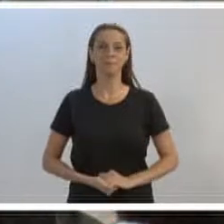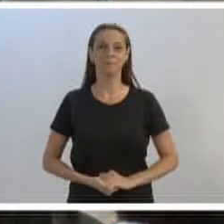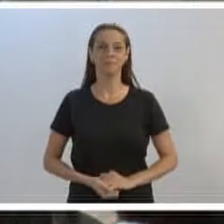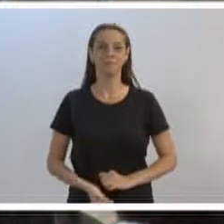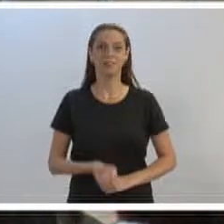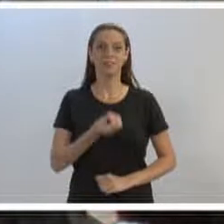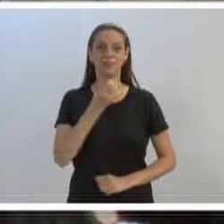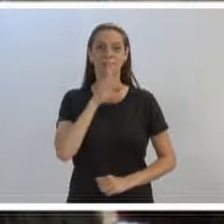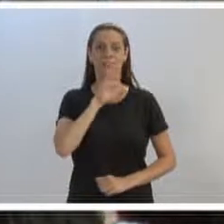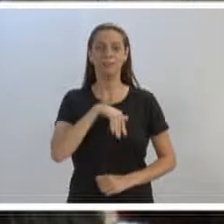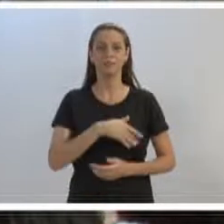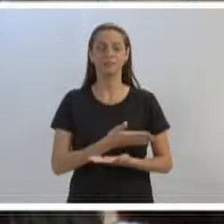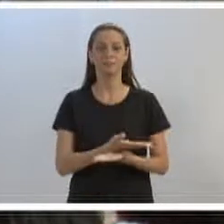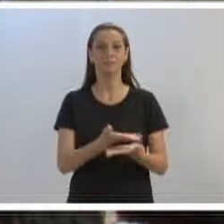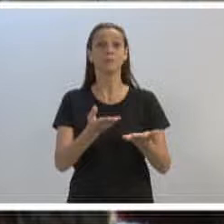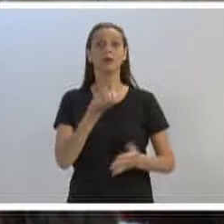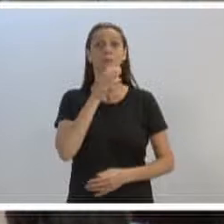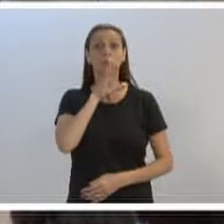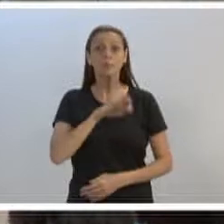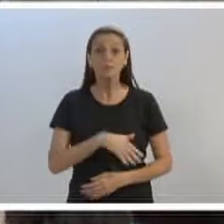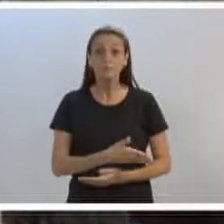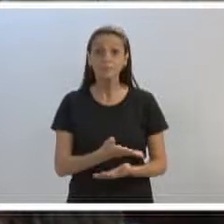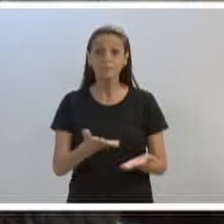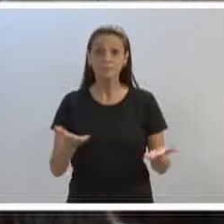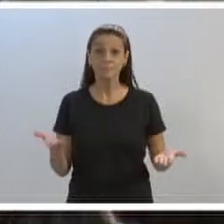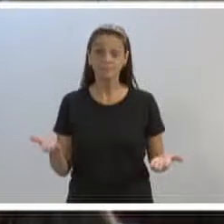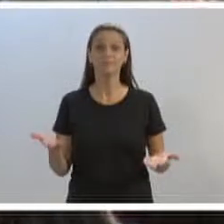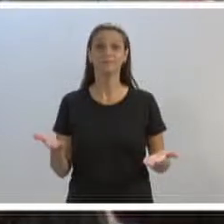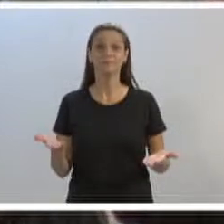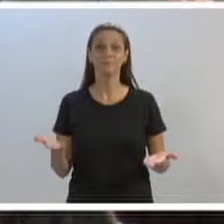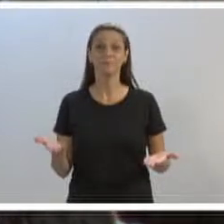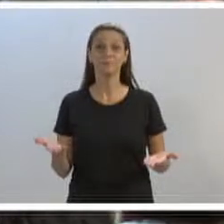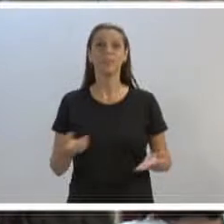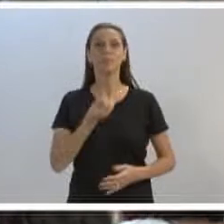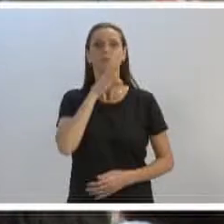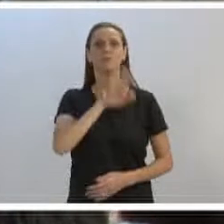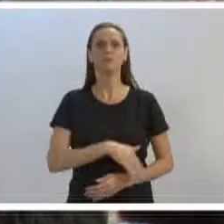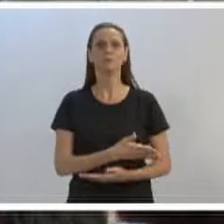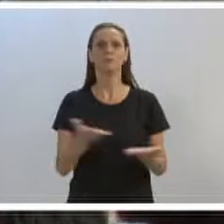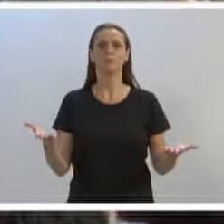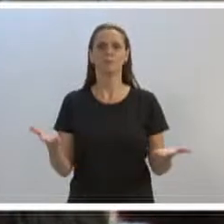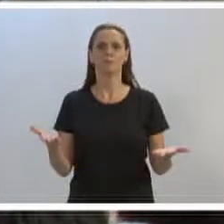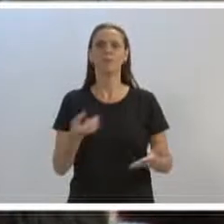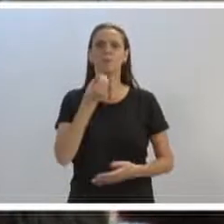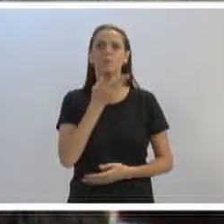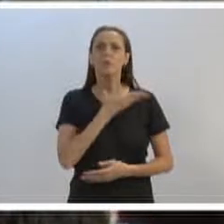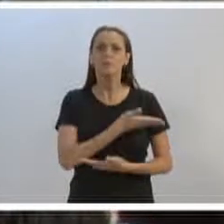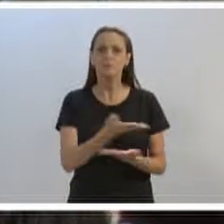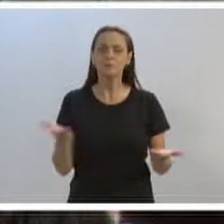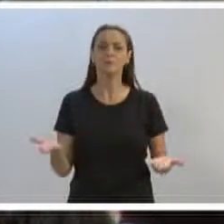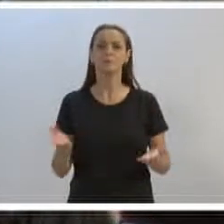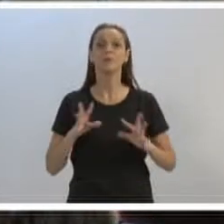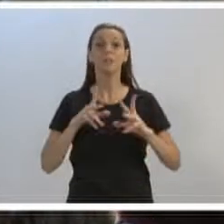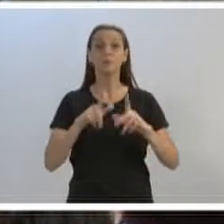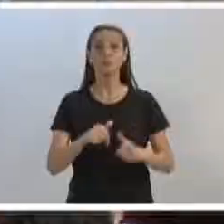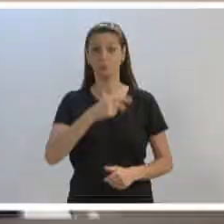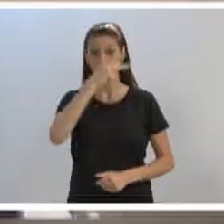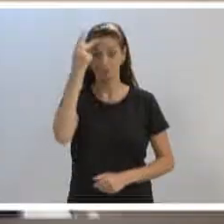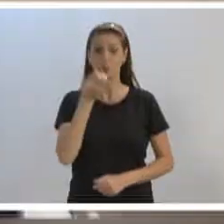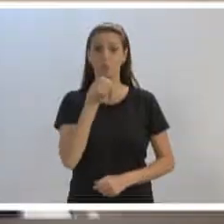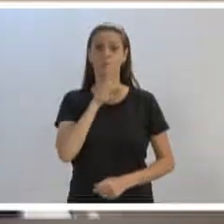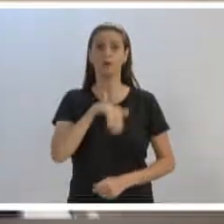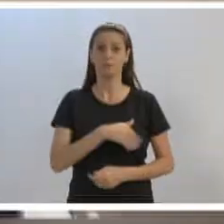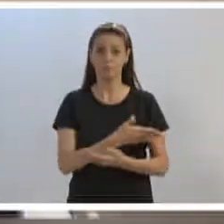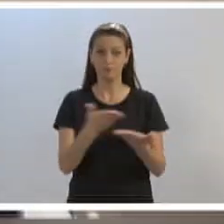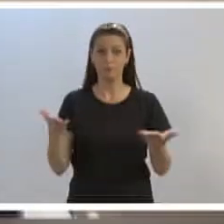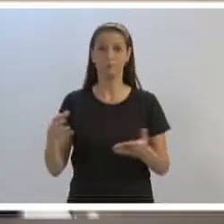Boa tarde. Boa tarde. Boa tarde. Boa tarde a todos. Boa tarde,